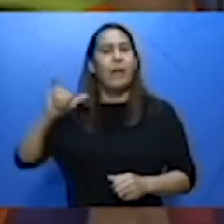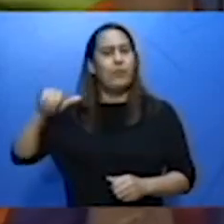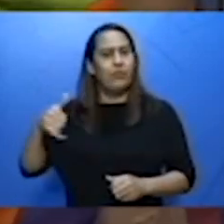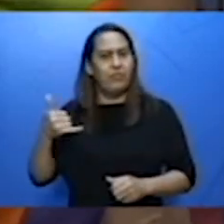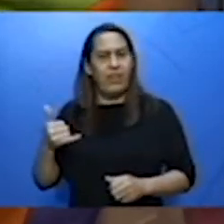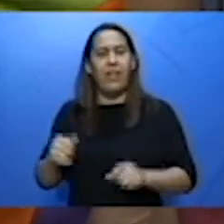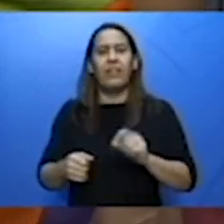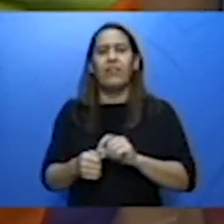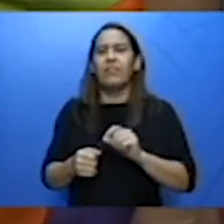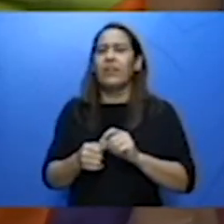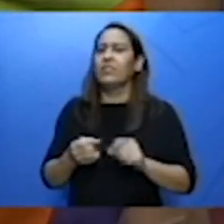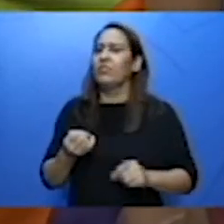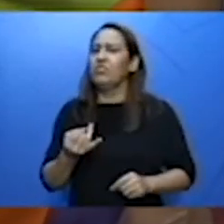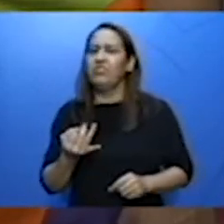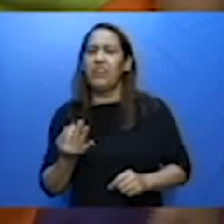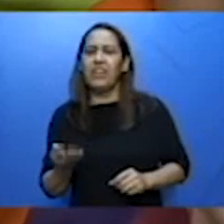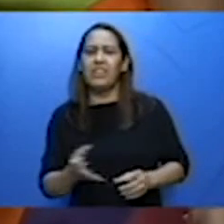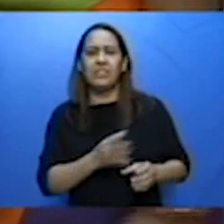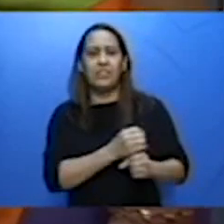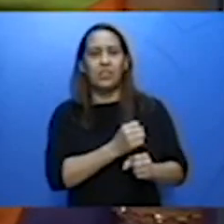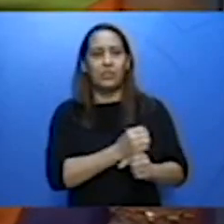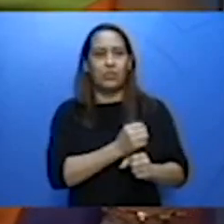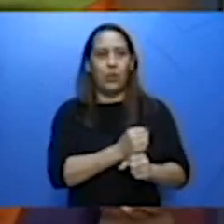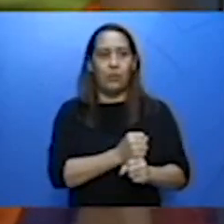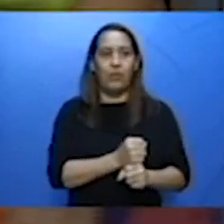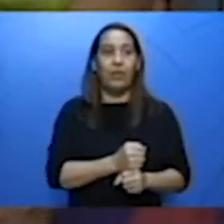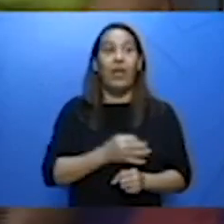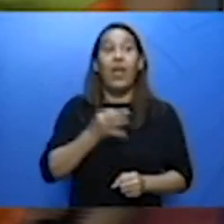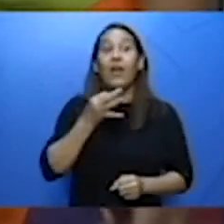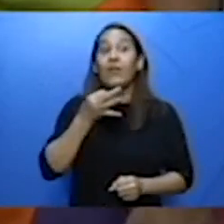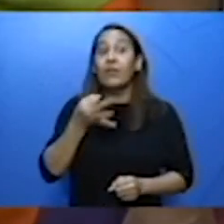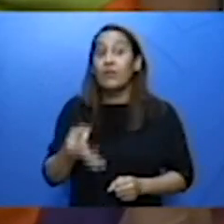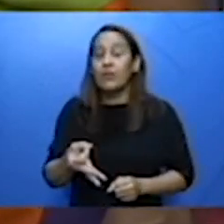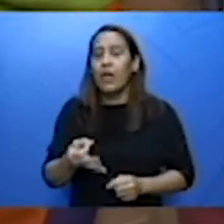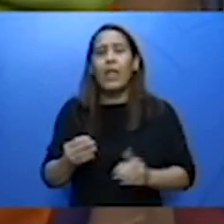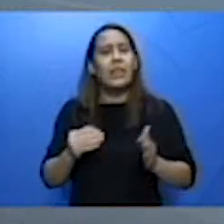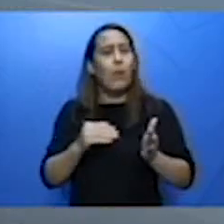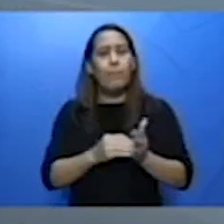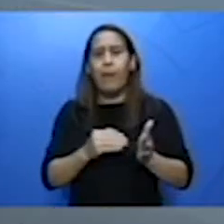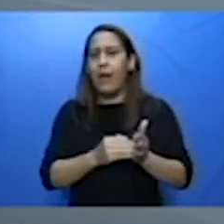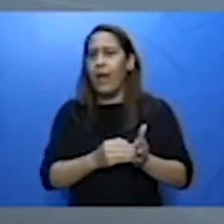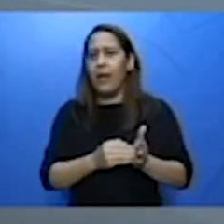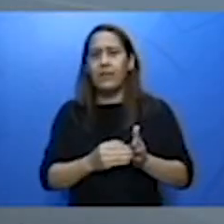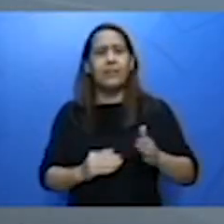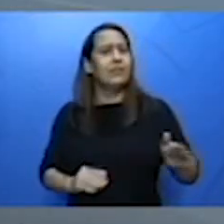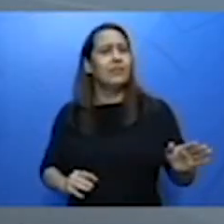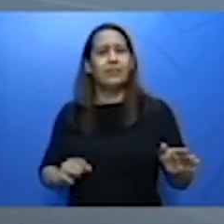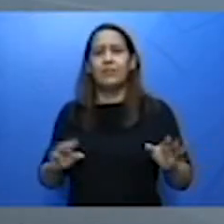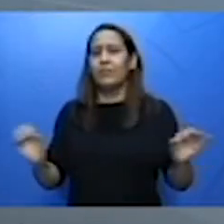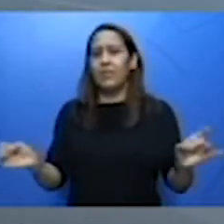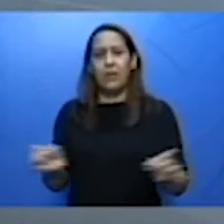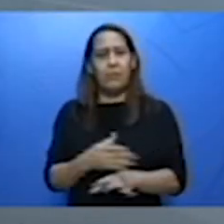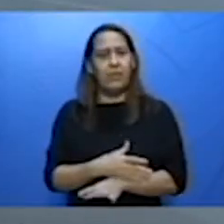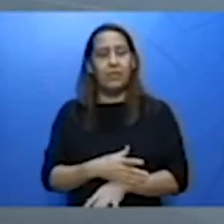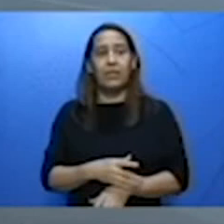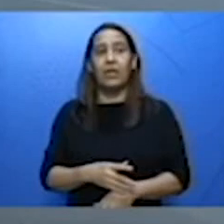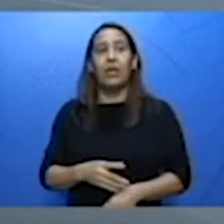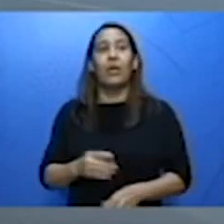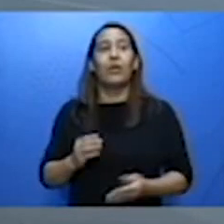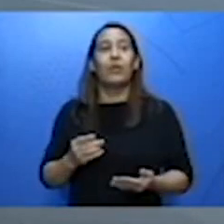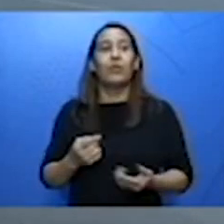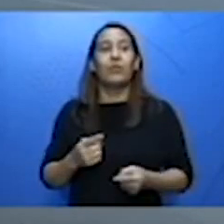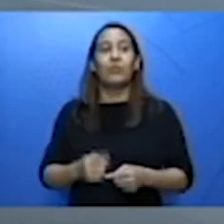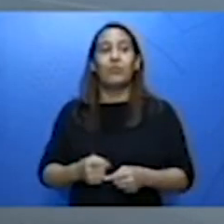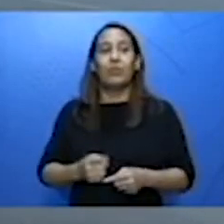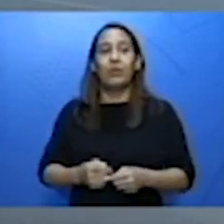façam bastante continhas e eu vou dar uma dica. Não parem de fazer essas continhas, tá? Porque a apostila